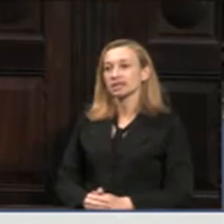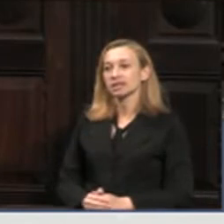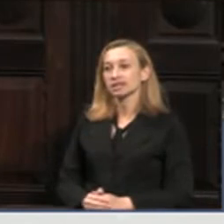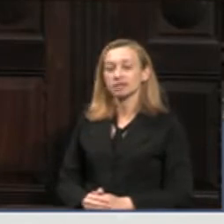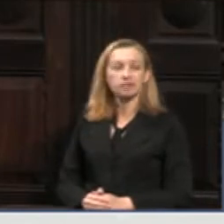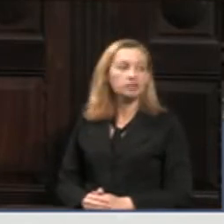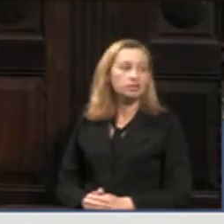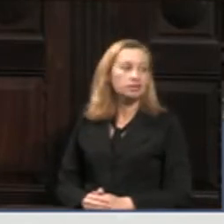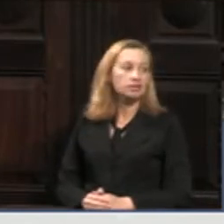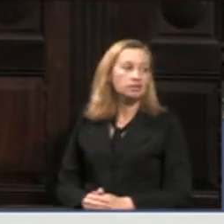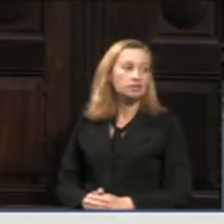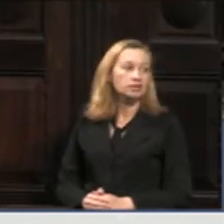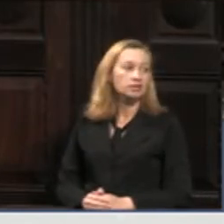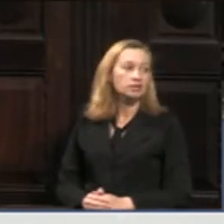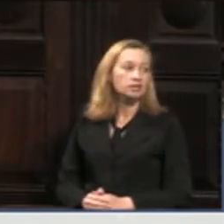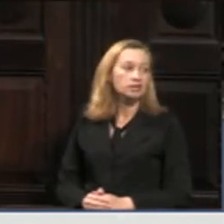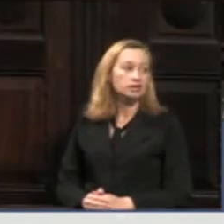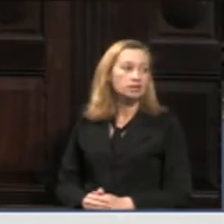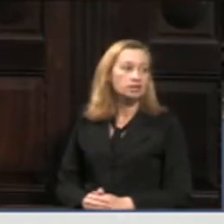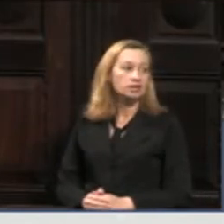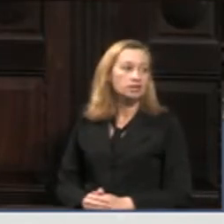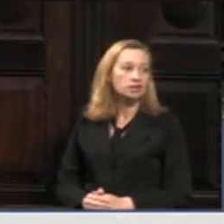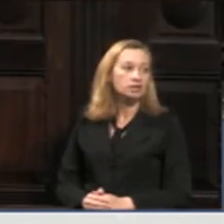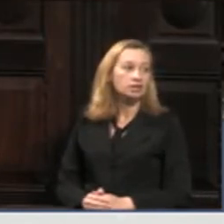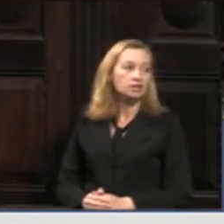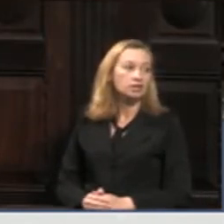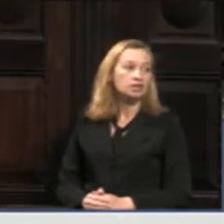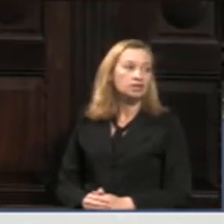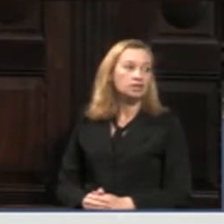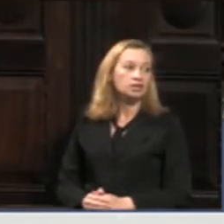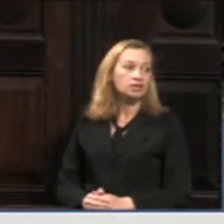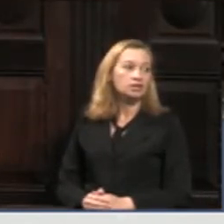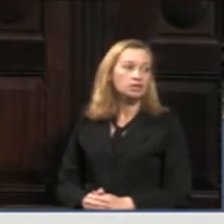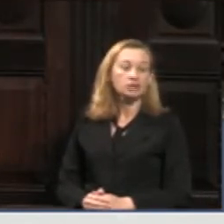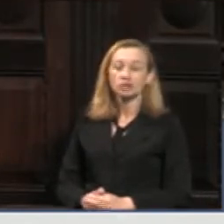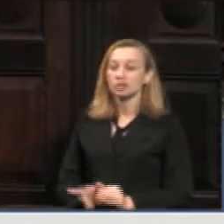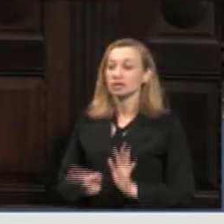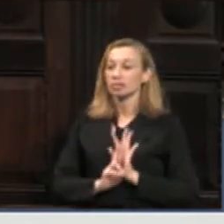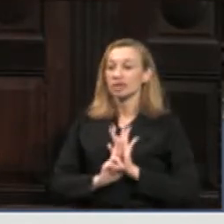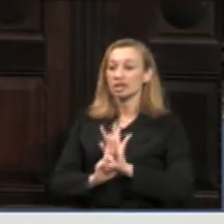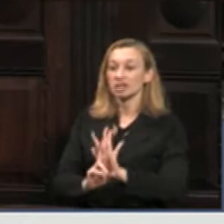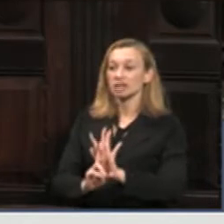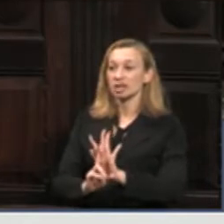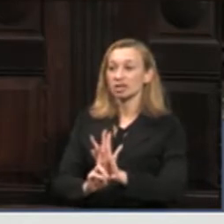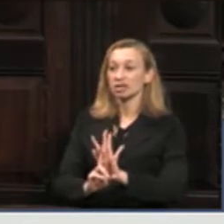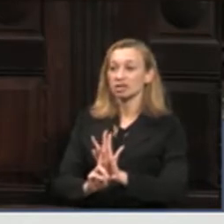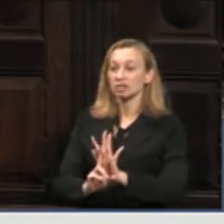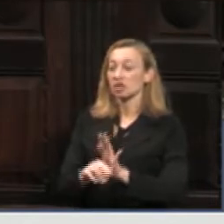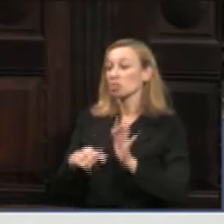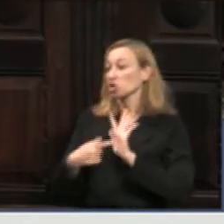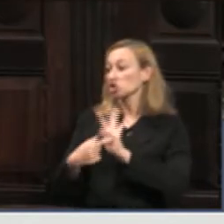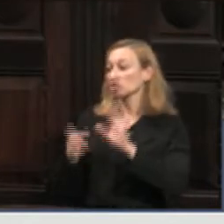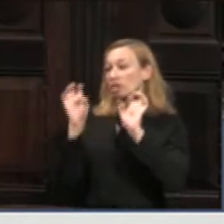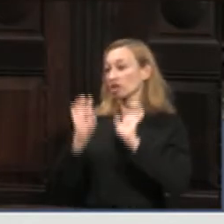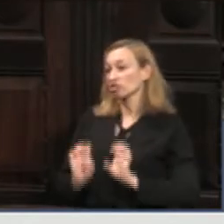bancadas que se apresentam rigorosamente apegadas à ética,